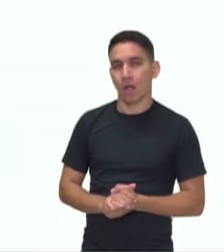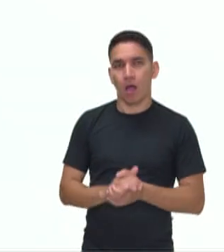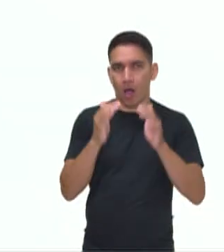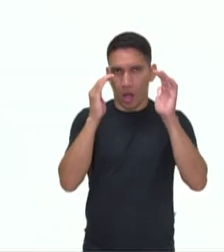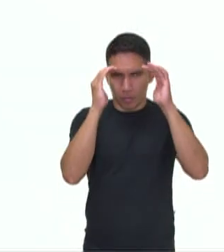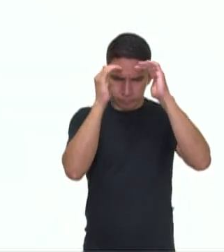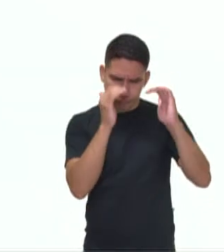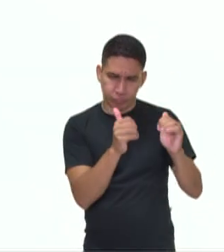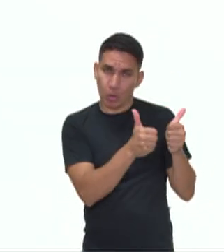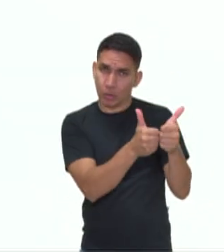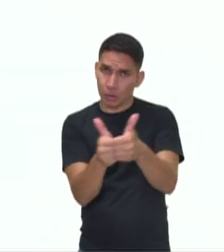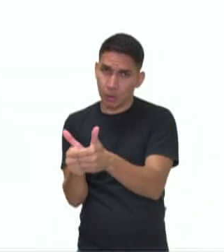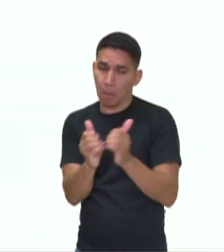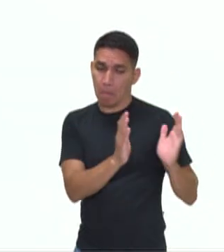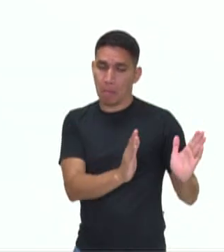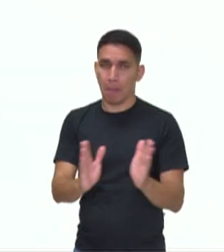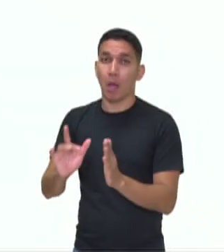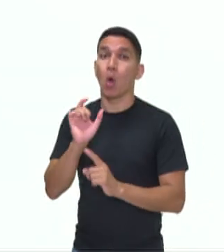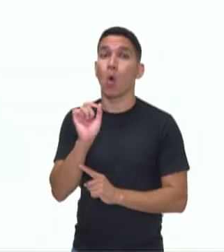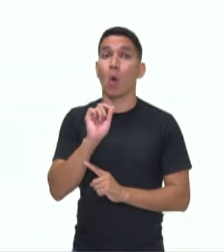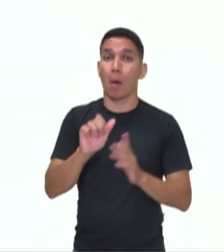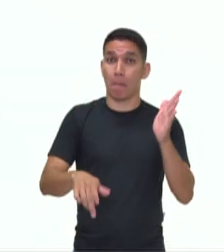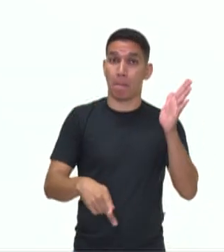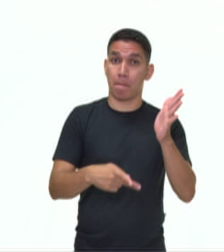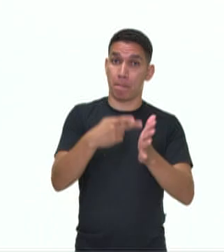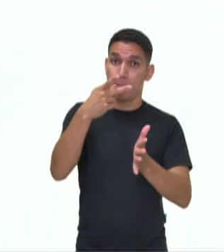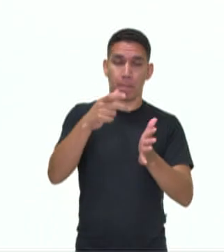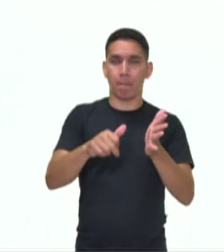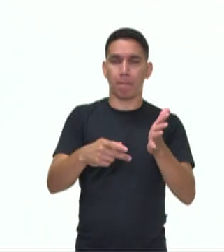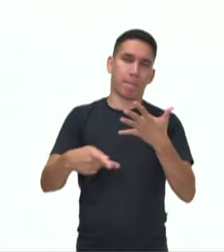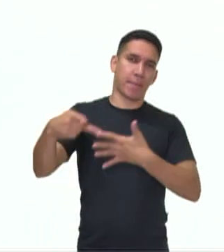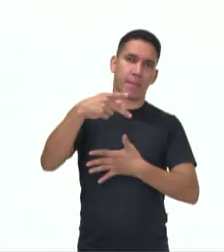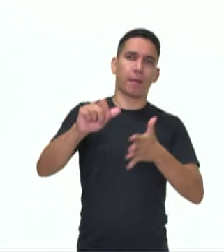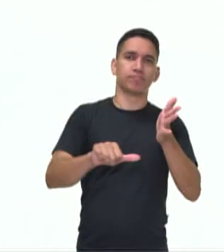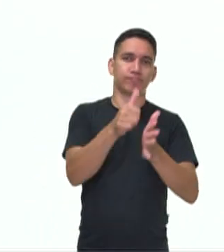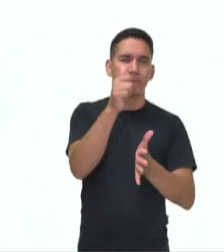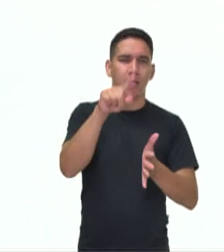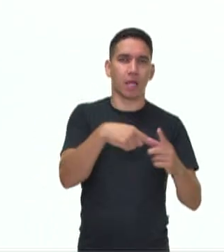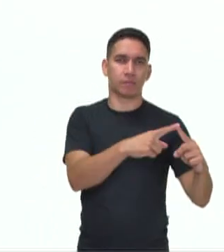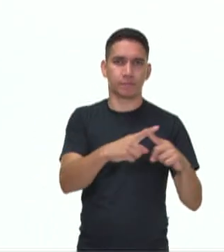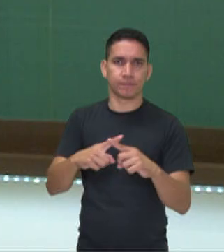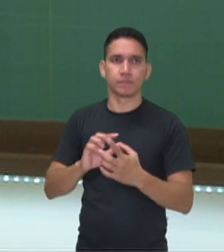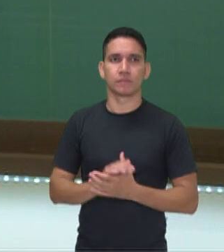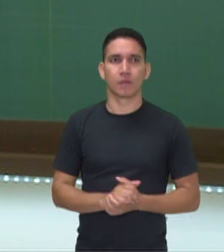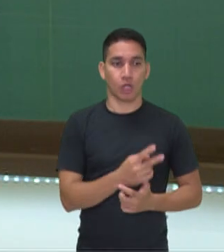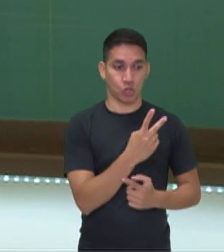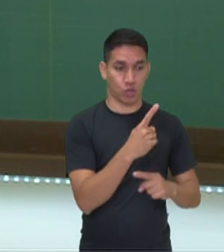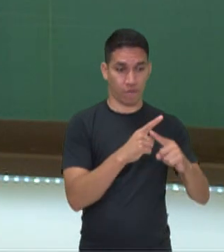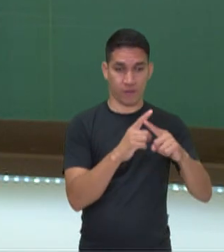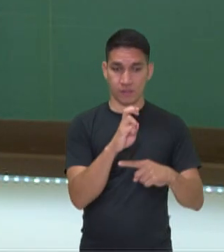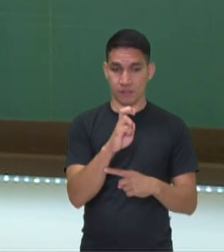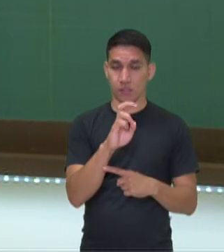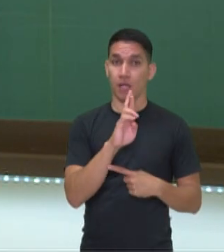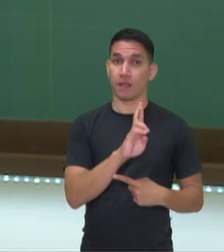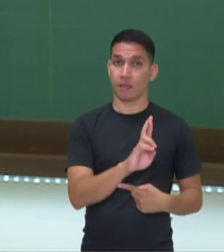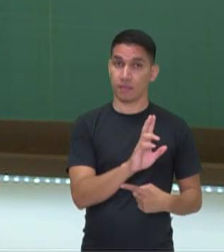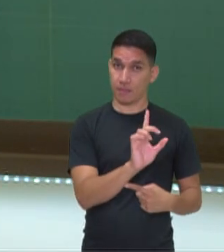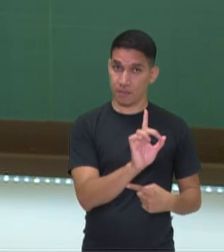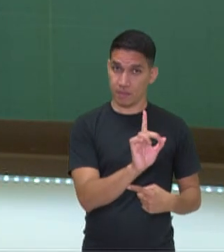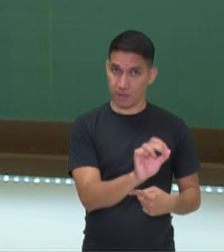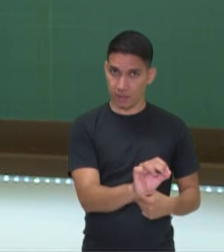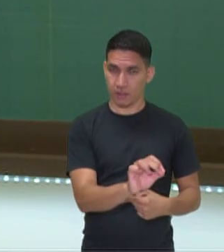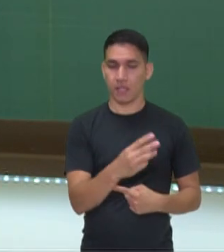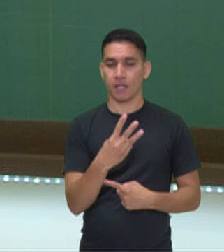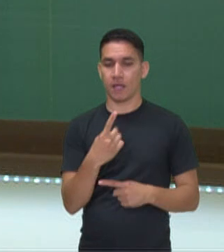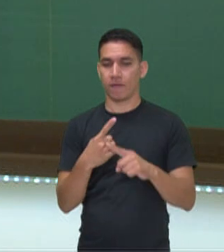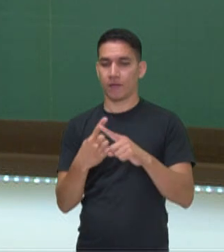Obedecendo a ordem. Vamos obedecer a ordem. Vou fazer primeiro as multiplicações, né? Então, 2 vezes 5, 10. 3 vezes 2,